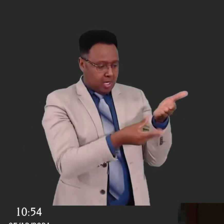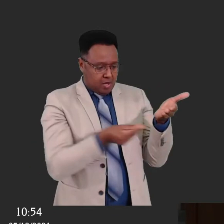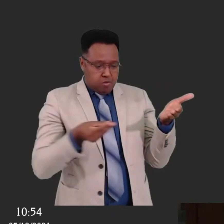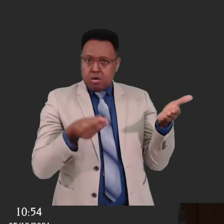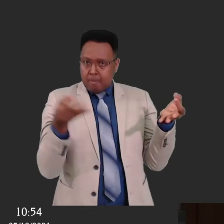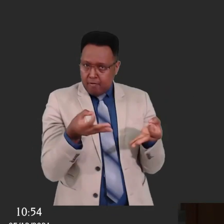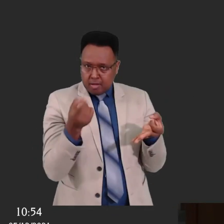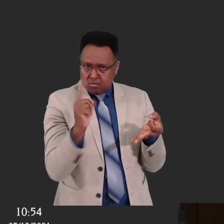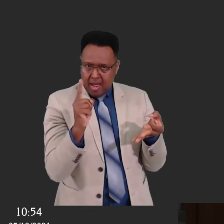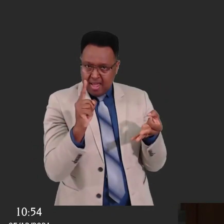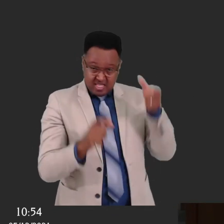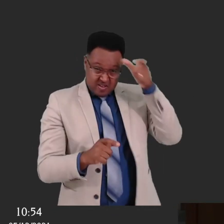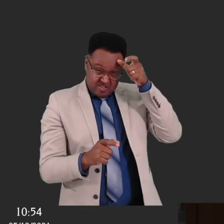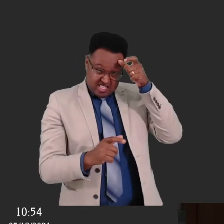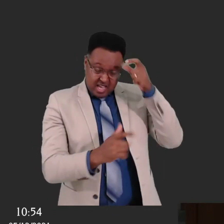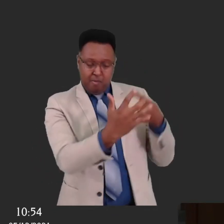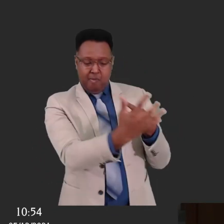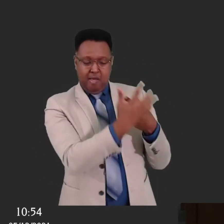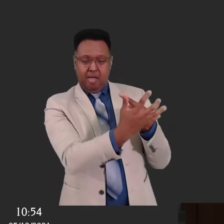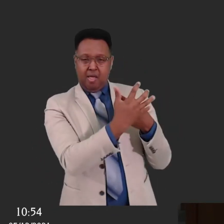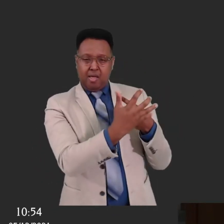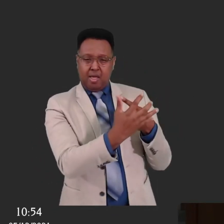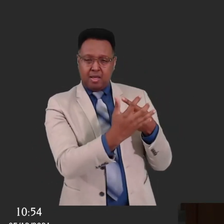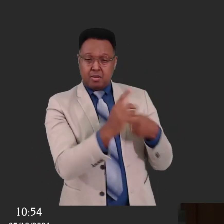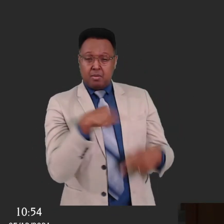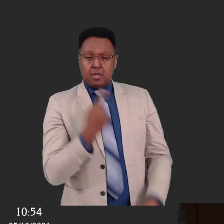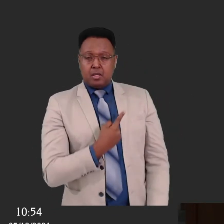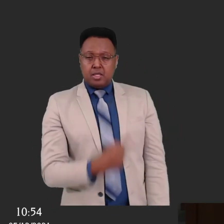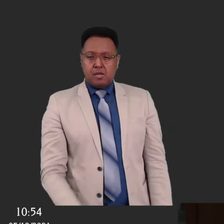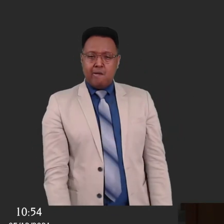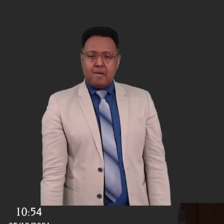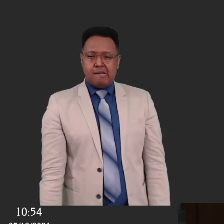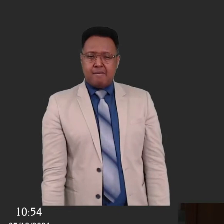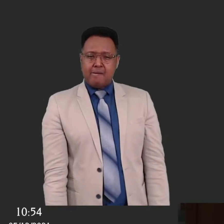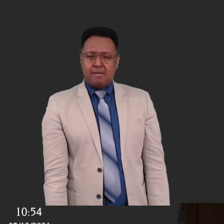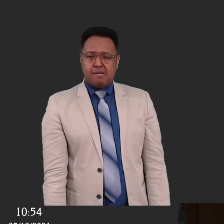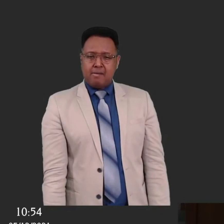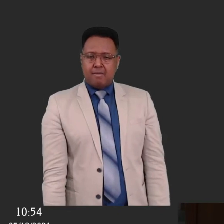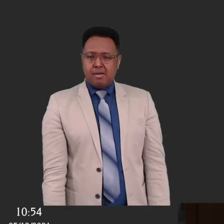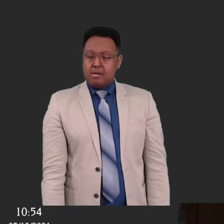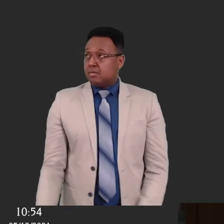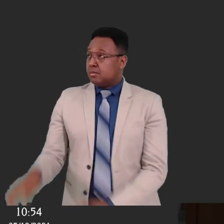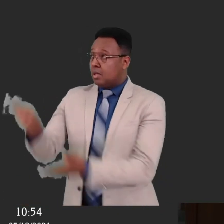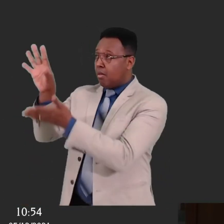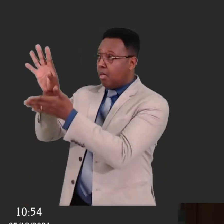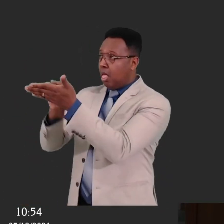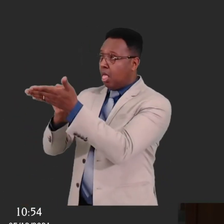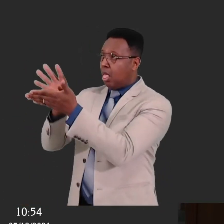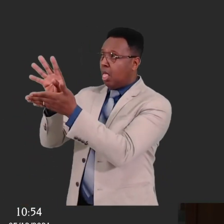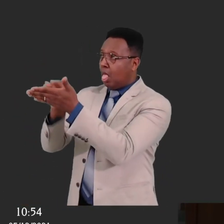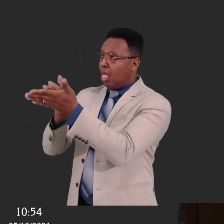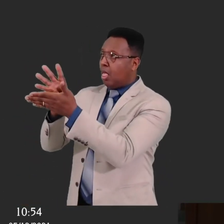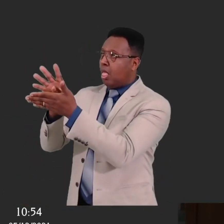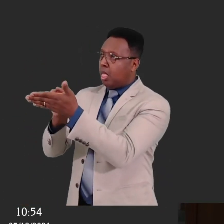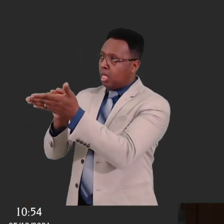Então qual é o trabalho da palavra de Deus nesta graça bendita? É não deixar que a sujeira